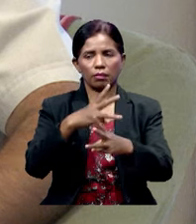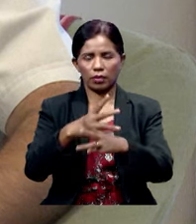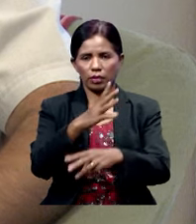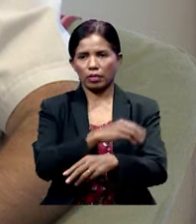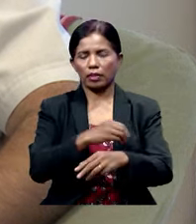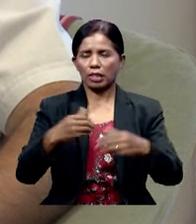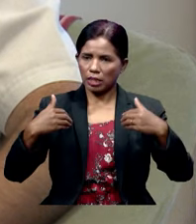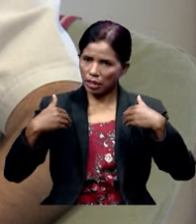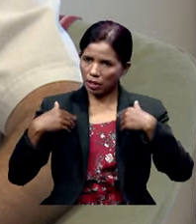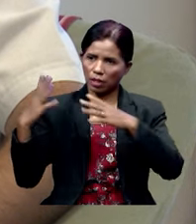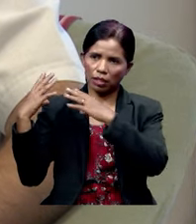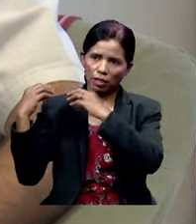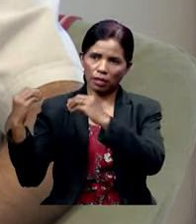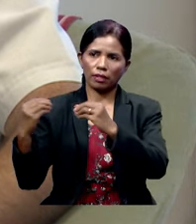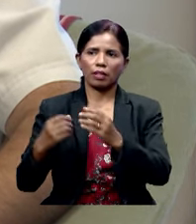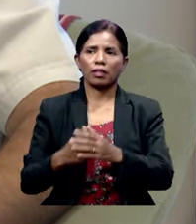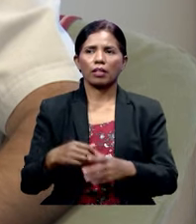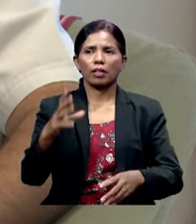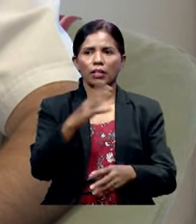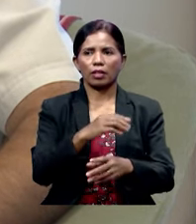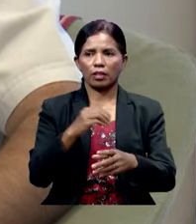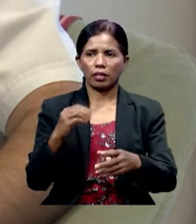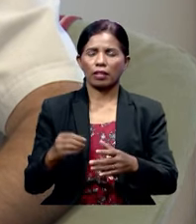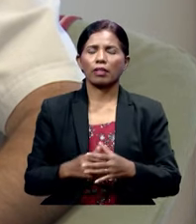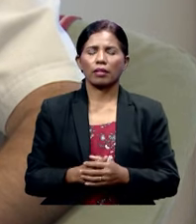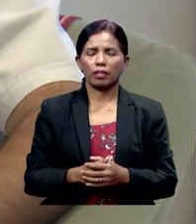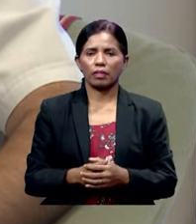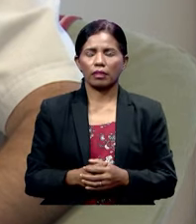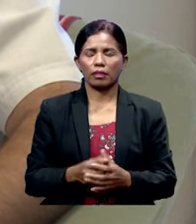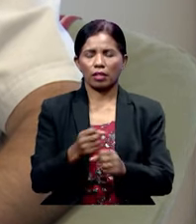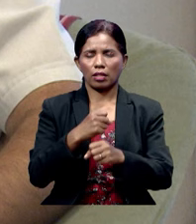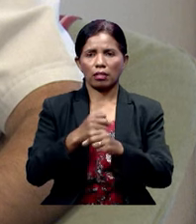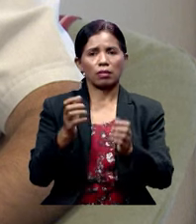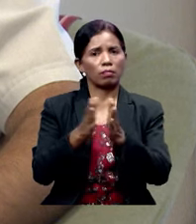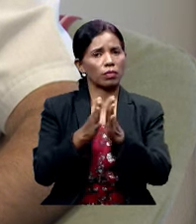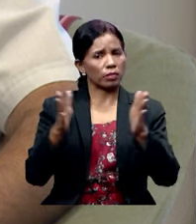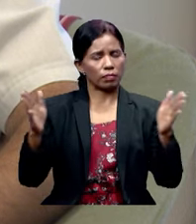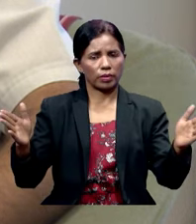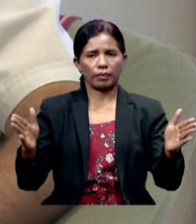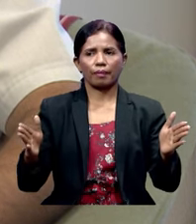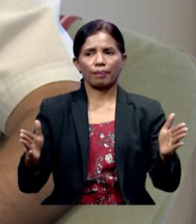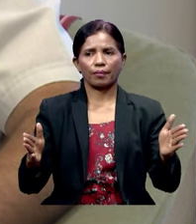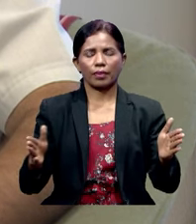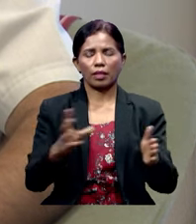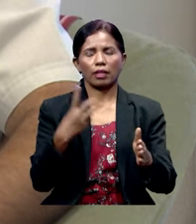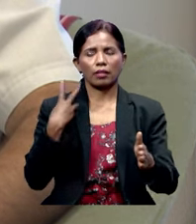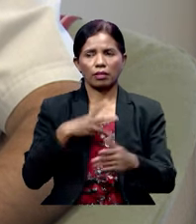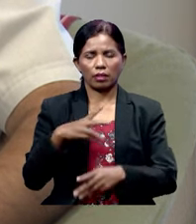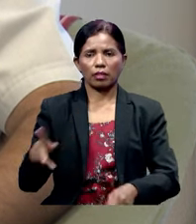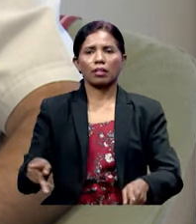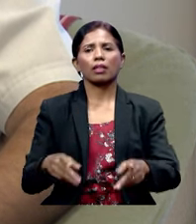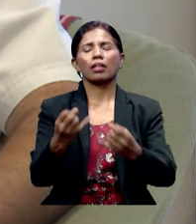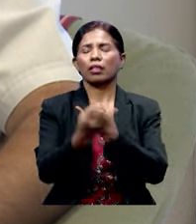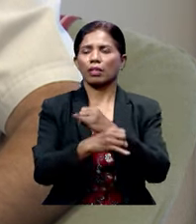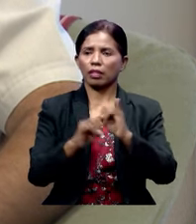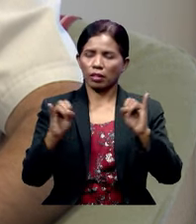herança dos dos velhotes dos dos que fizeram grandes esta estea caminho de Independência